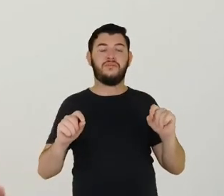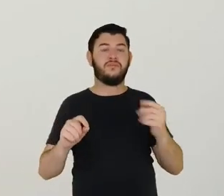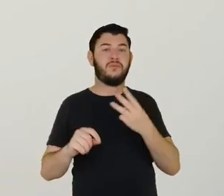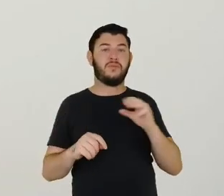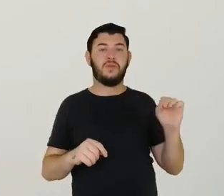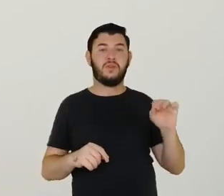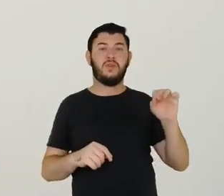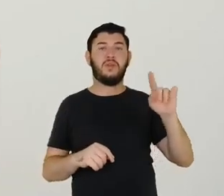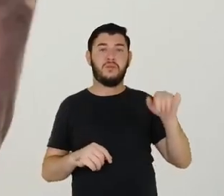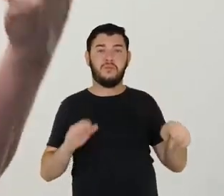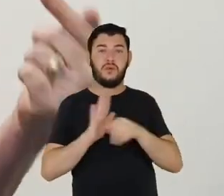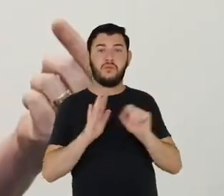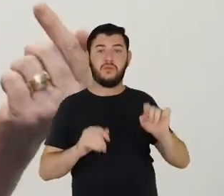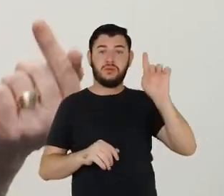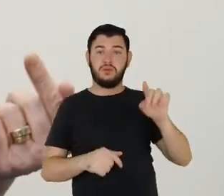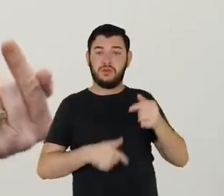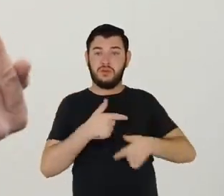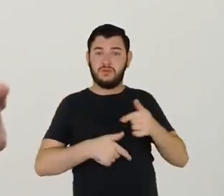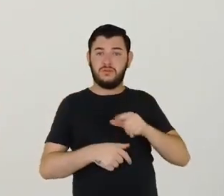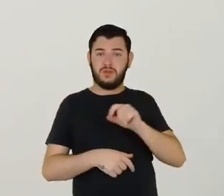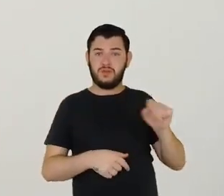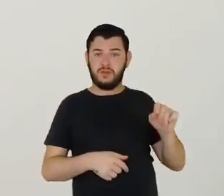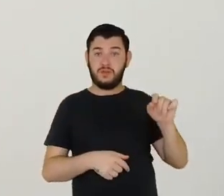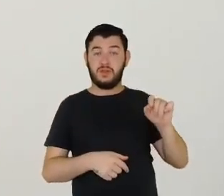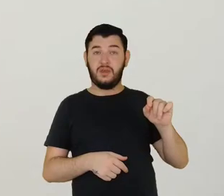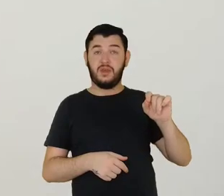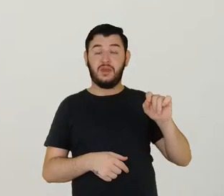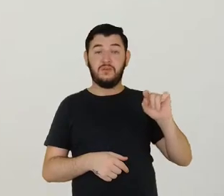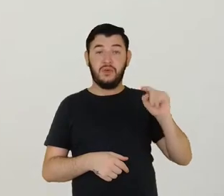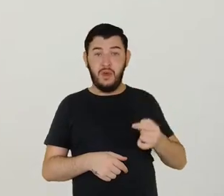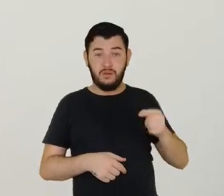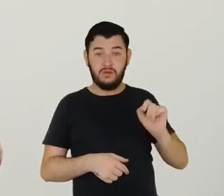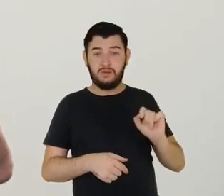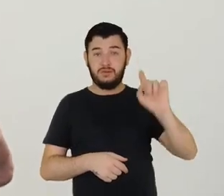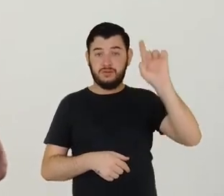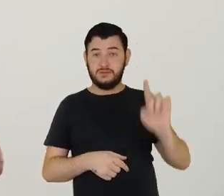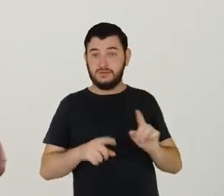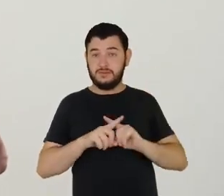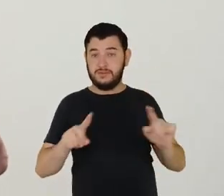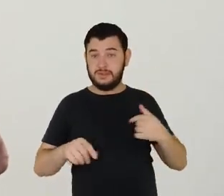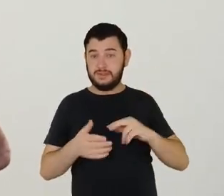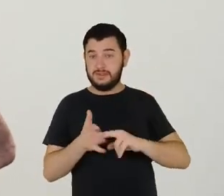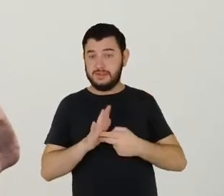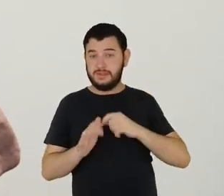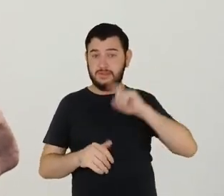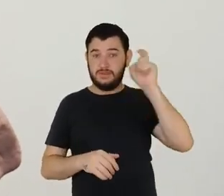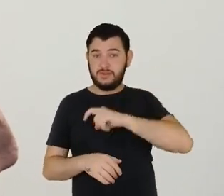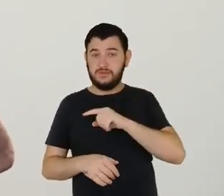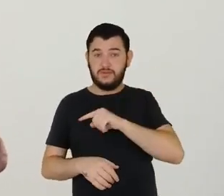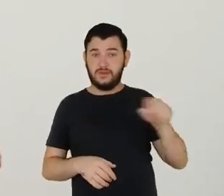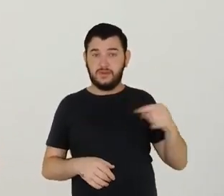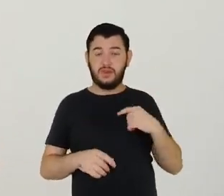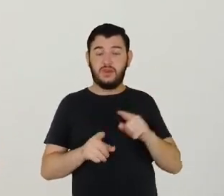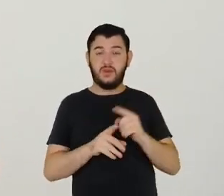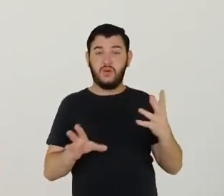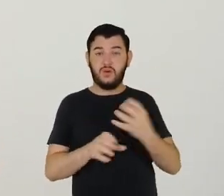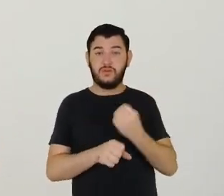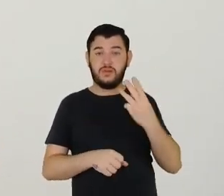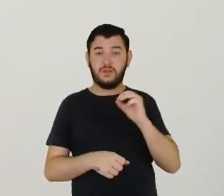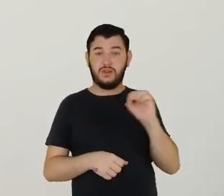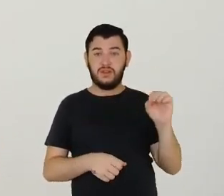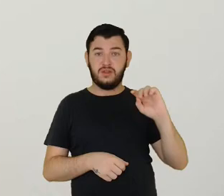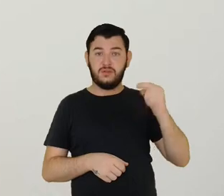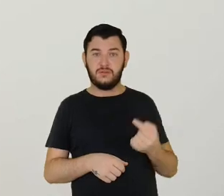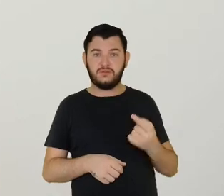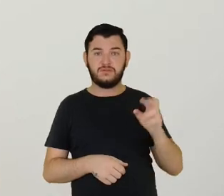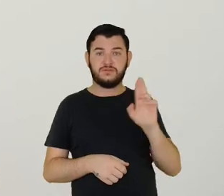mentira. Olha você só. Fechou o trabalho por 300. O direito de intérprete viria depois. Ok. Quando alguma entidade